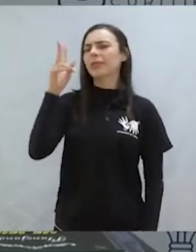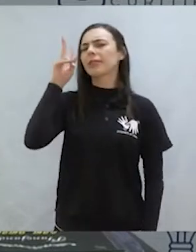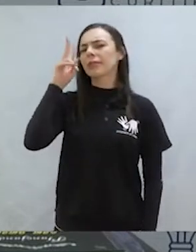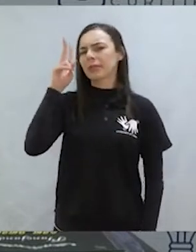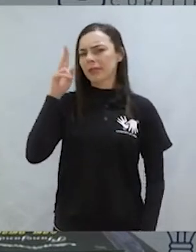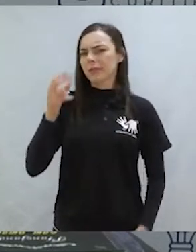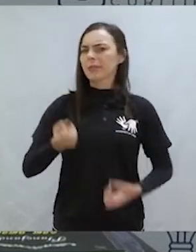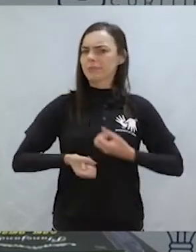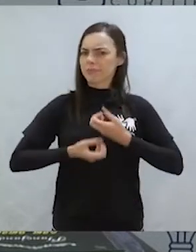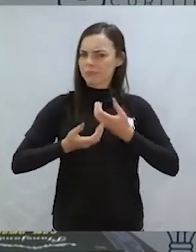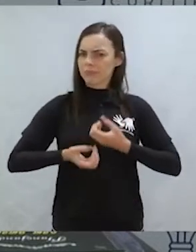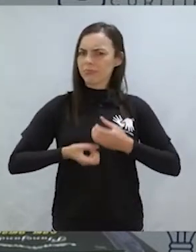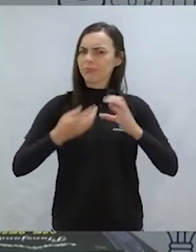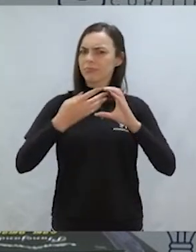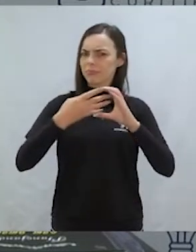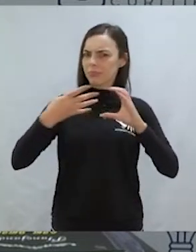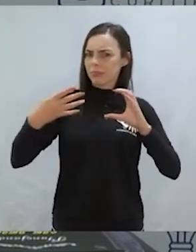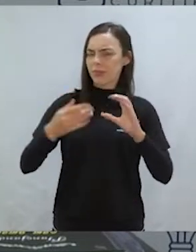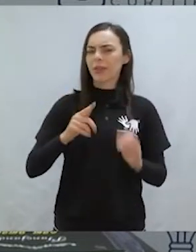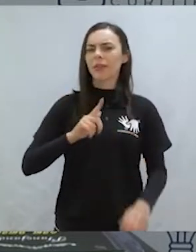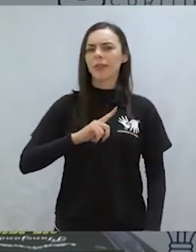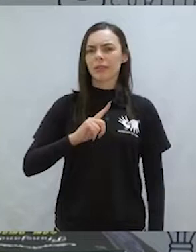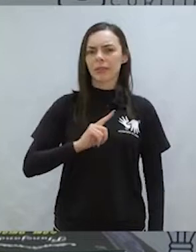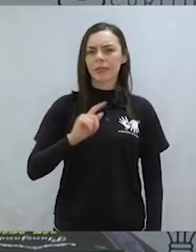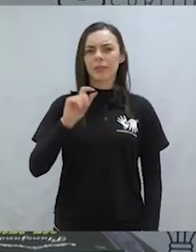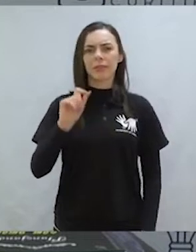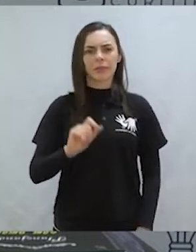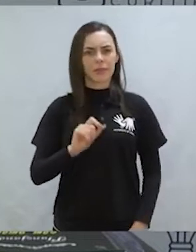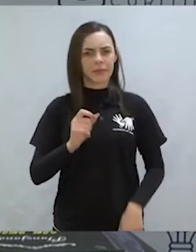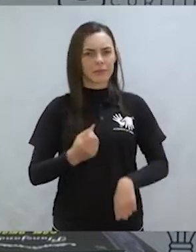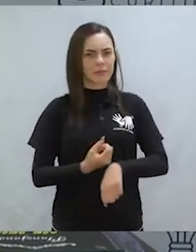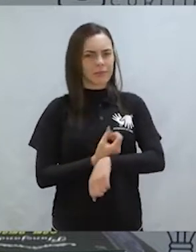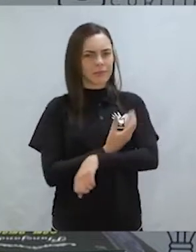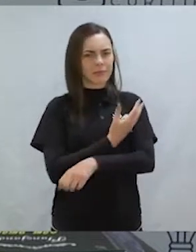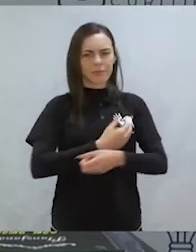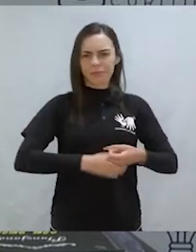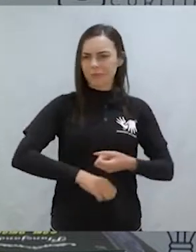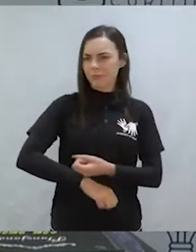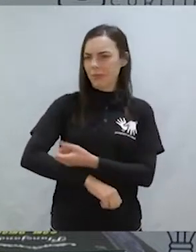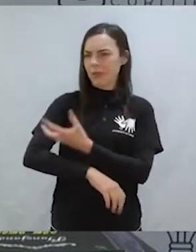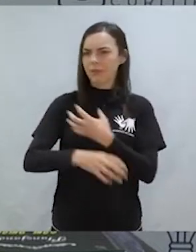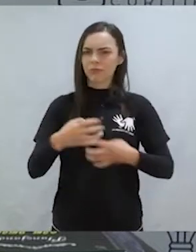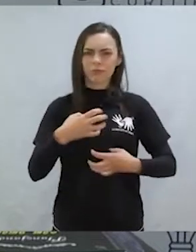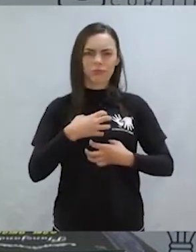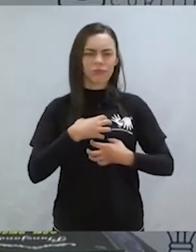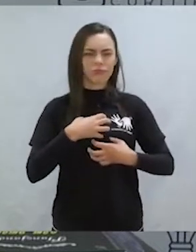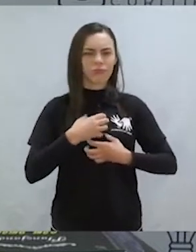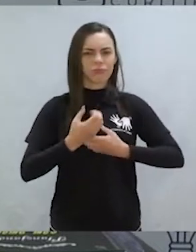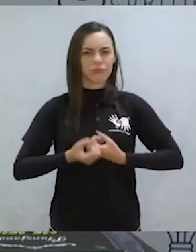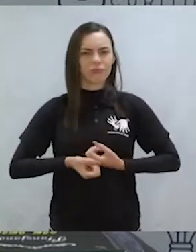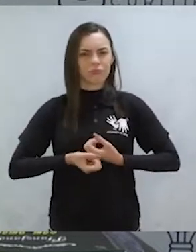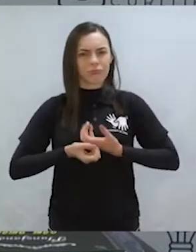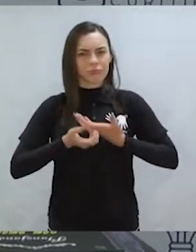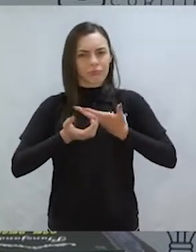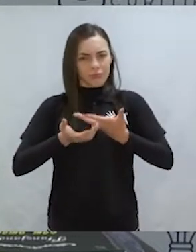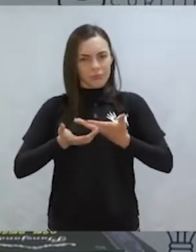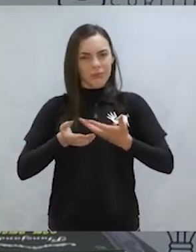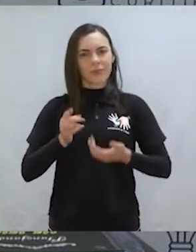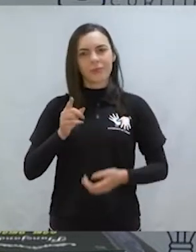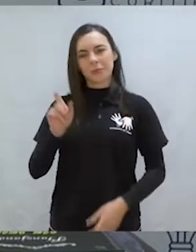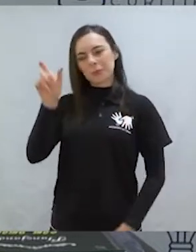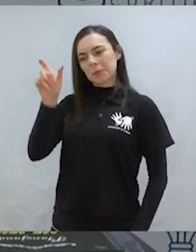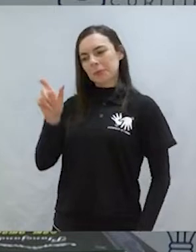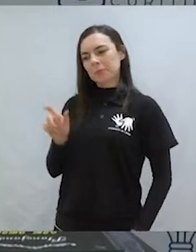falamos que a quadrinha também traz, as quadrinhas também trazem emoções, sentimentos que